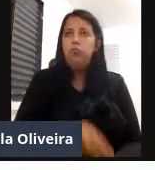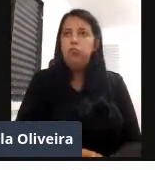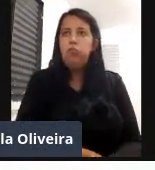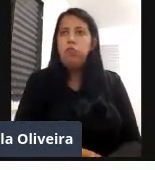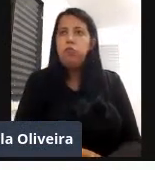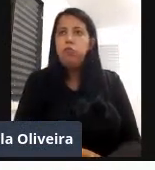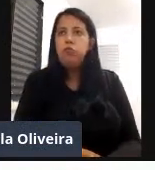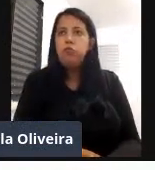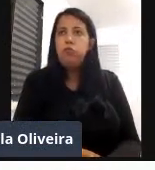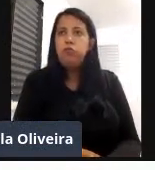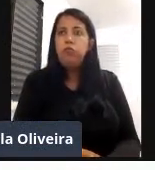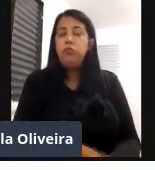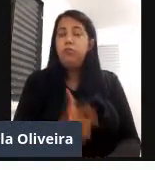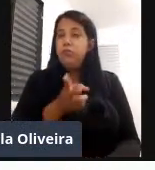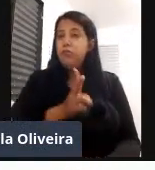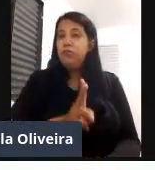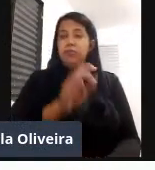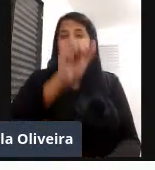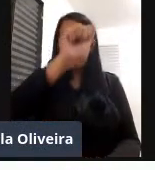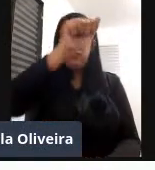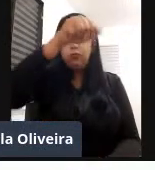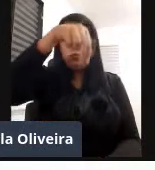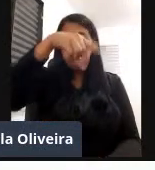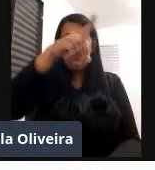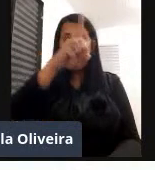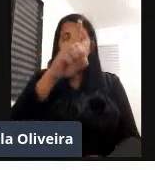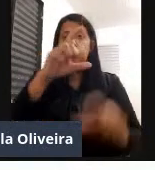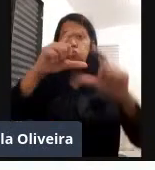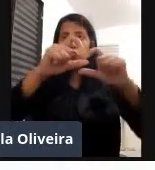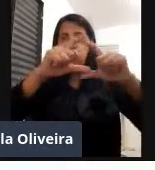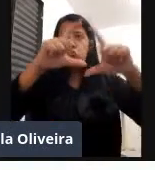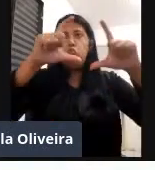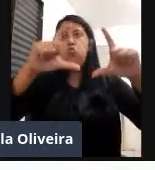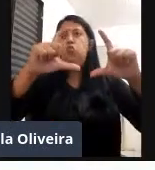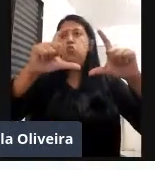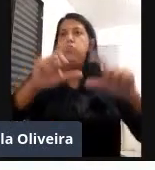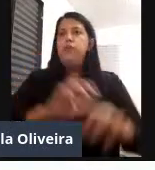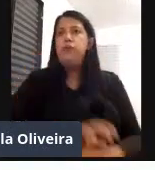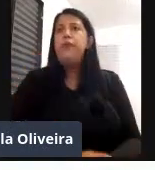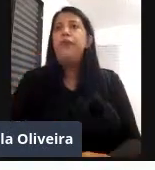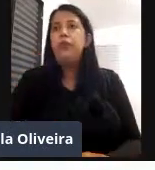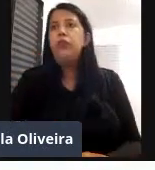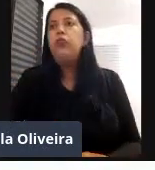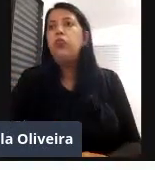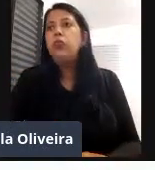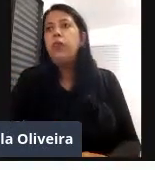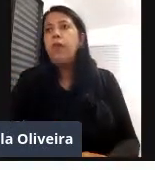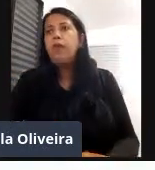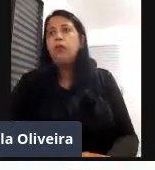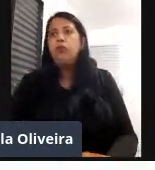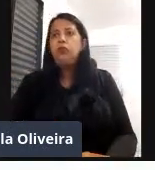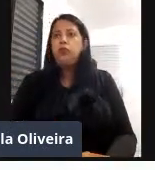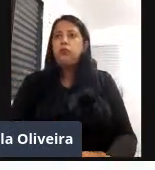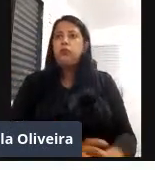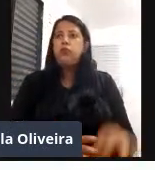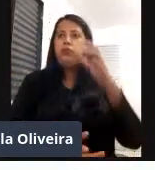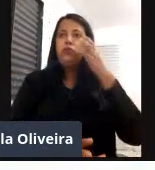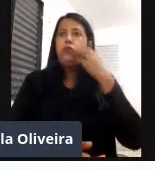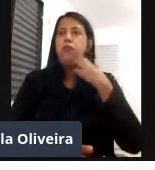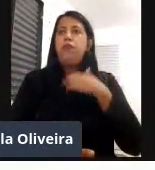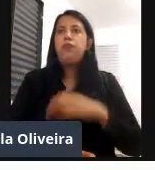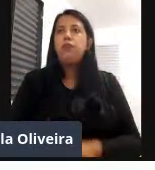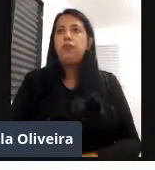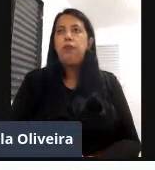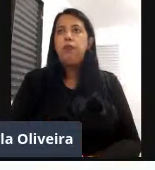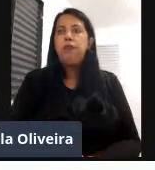gente coloque letra maiúscula, tá? Para o sistema ter certeza de que é um operador booleano. Então, a gente coloca letra maiúscula, AND, e tem